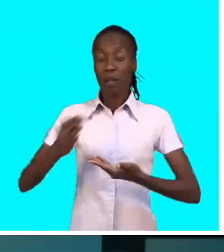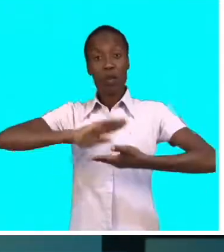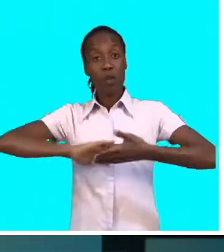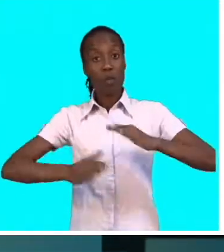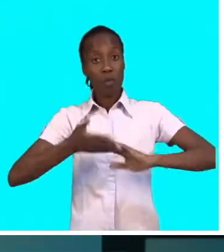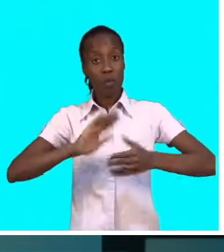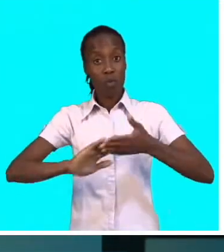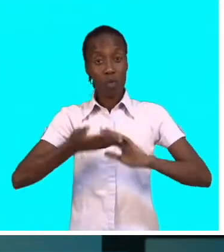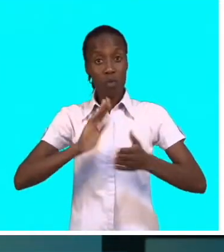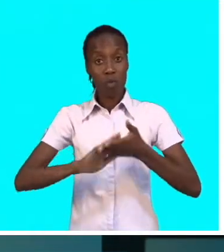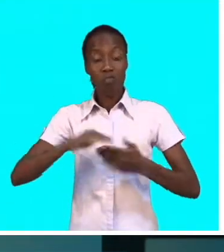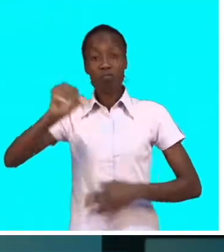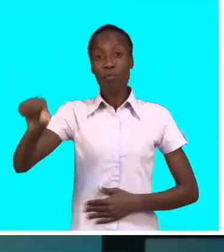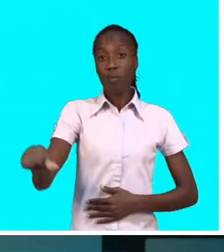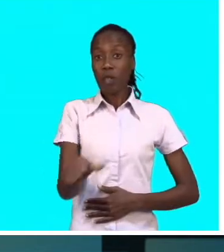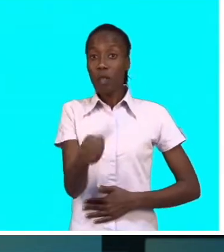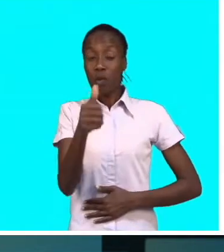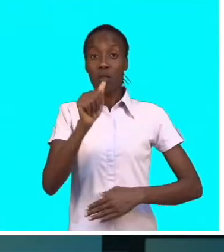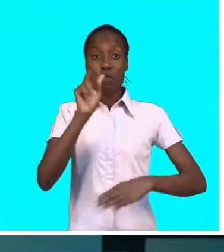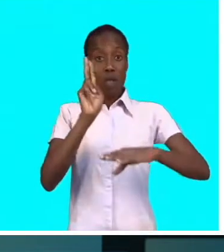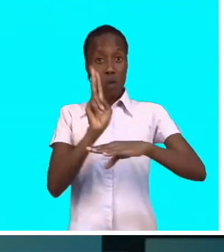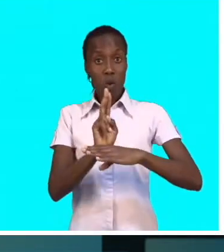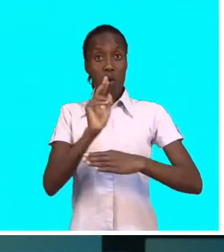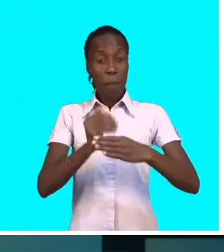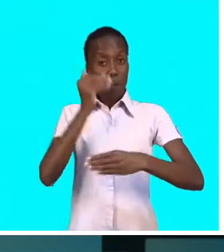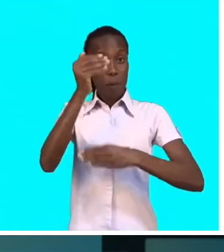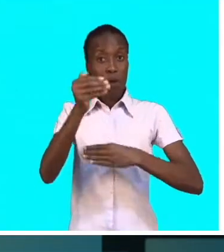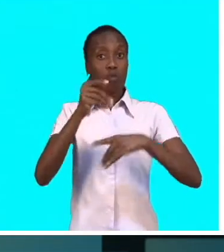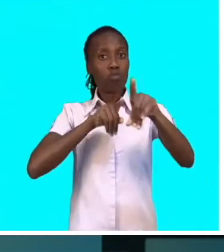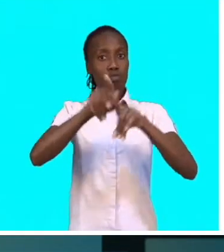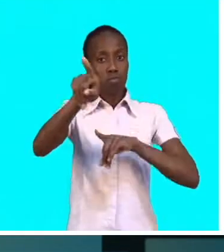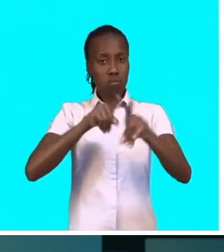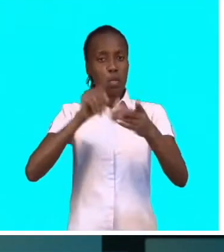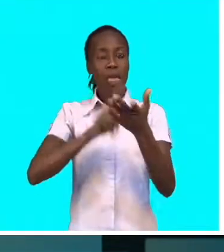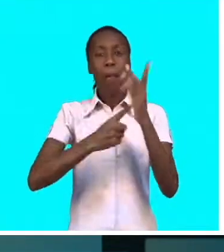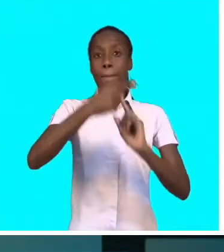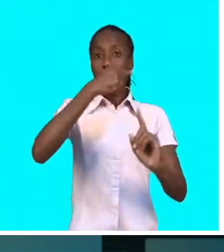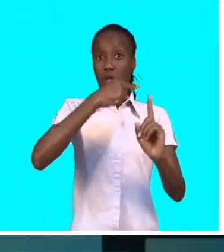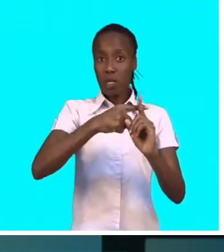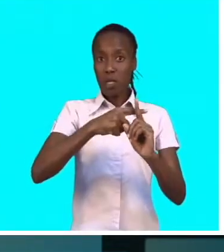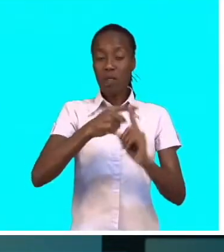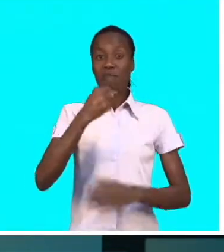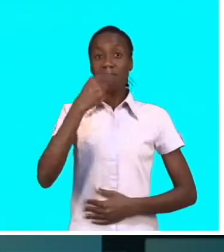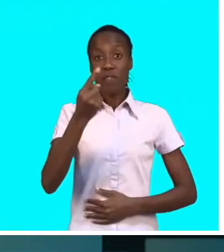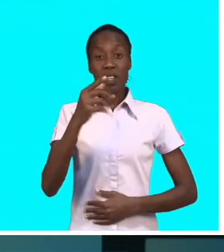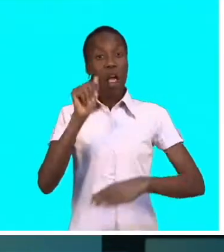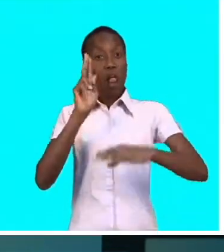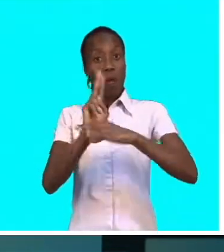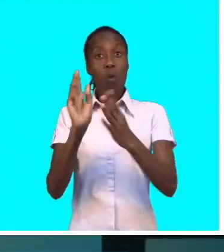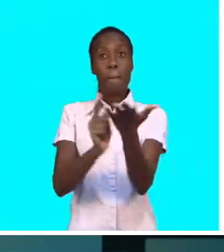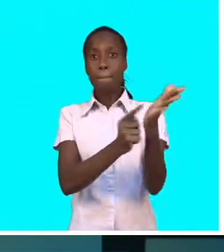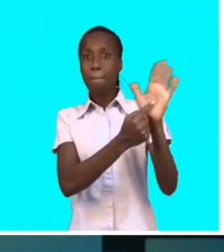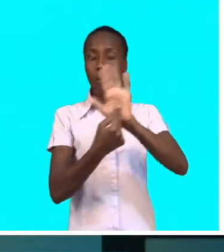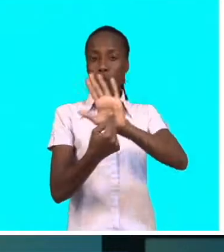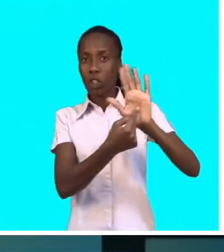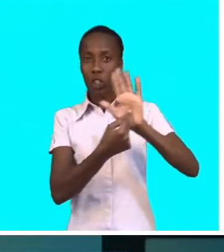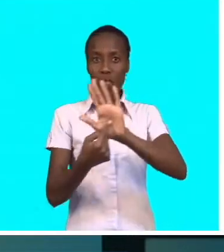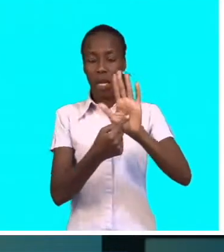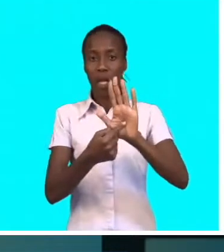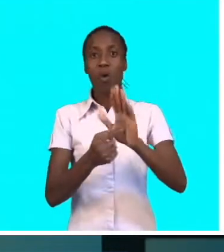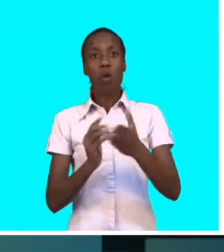Para os professores, o desempenho dos alunos após o concurso é gratificante, pois os petizes mostraram